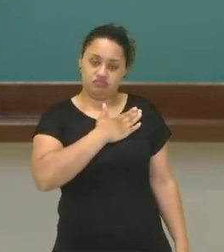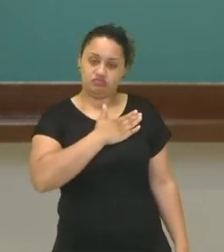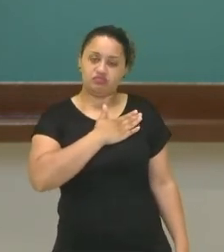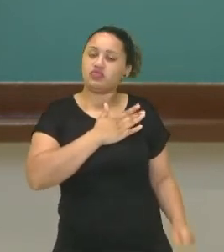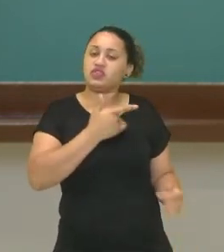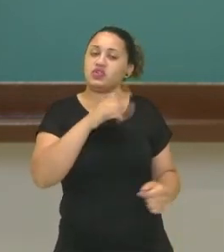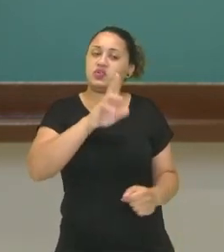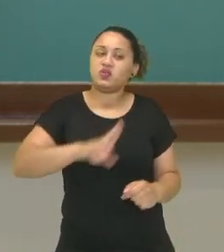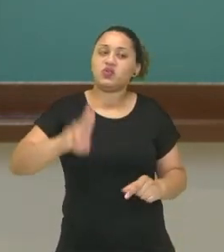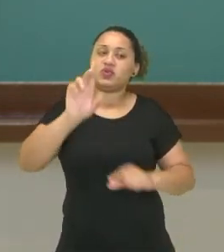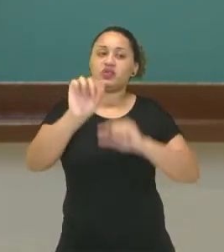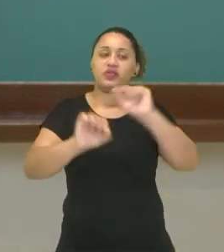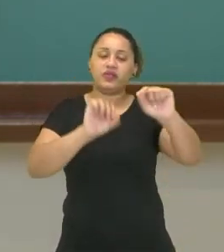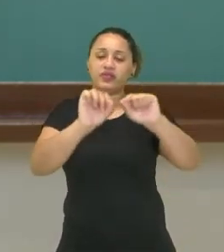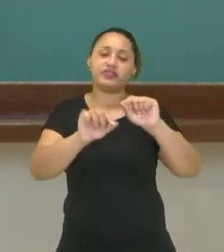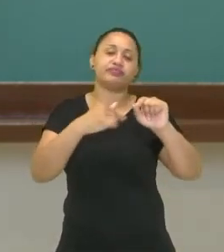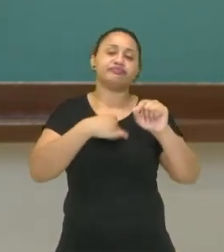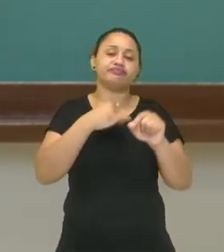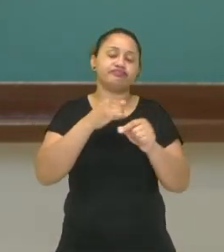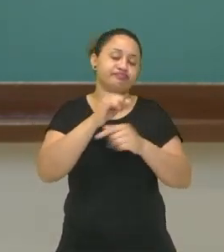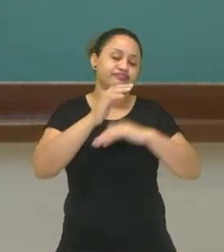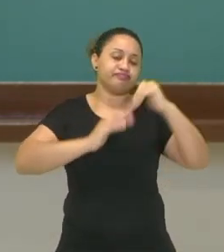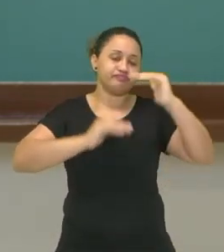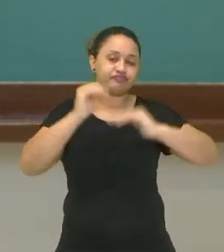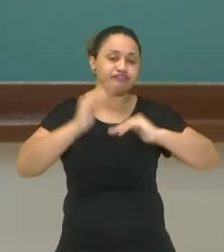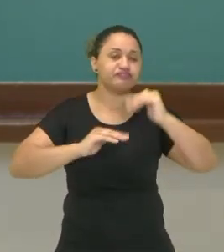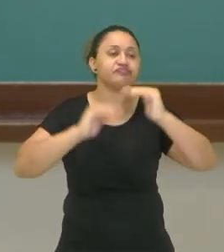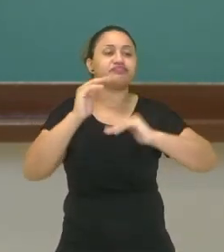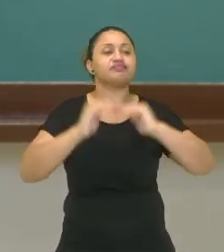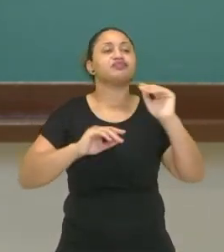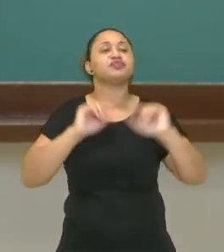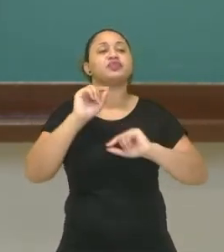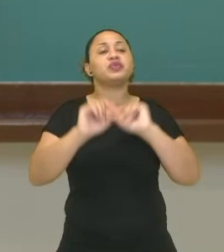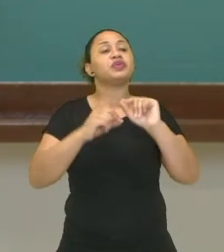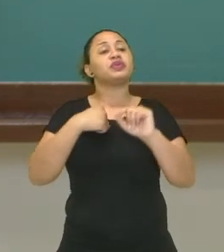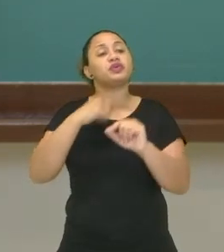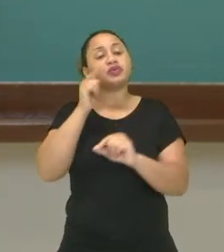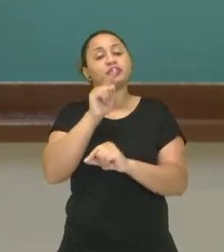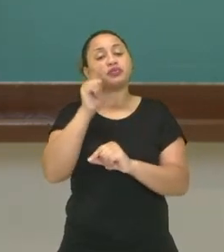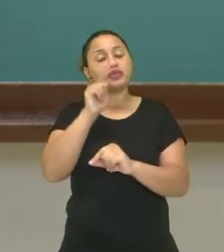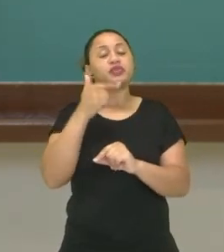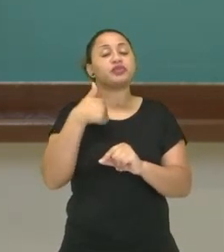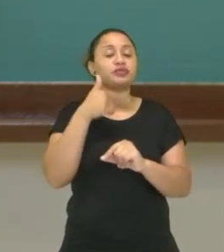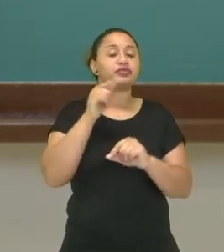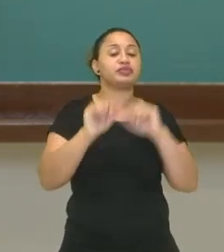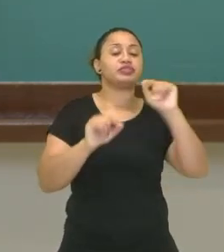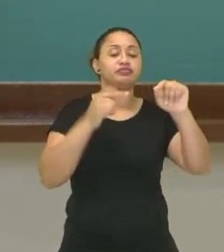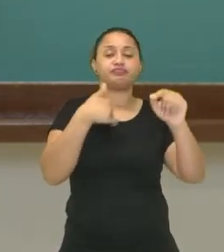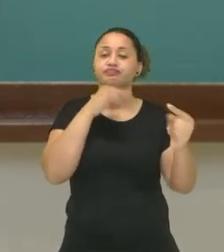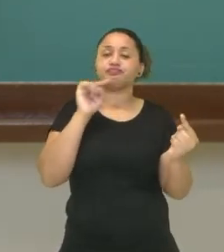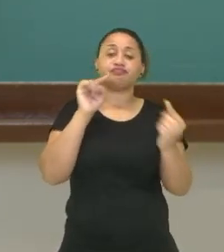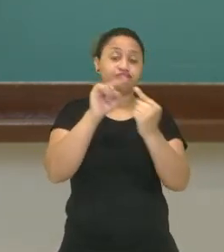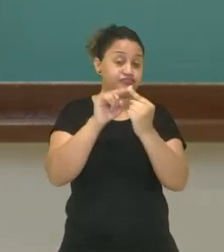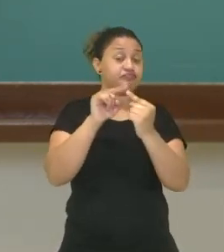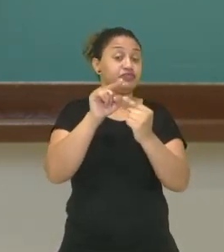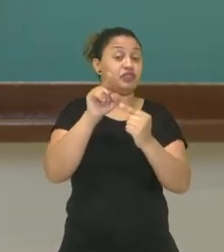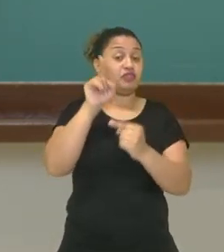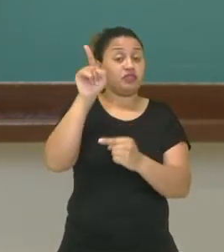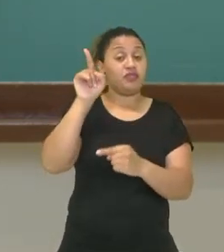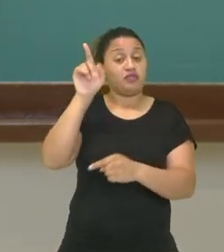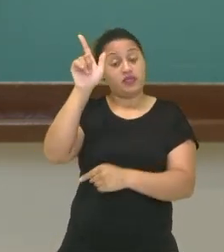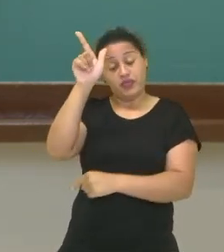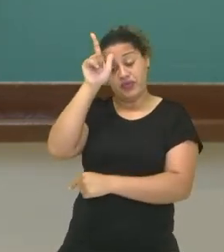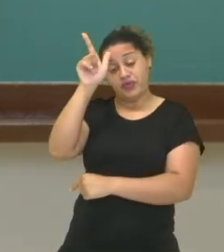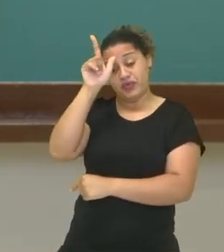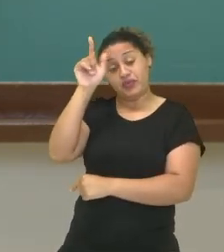utilizavam desses exercícios para chegar a esse fim. E foi na Alemanha que